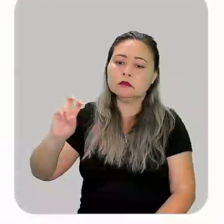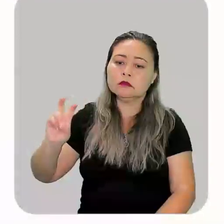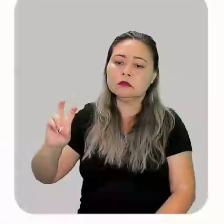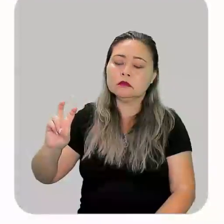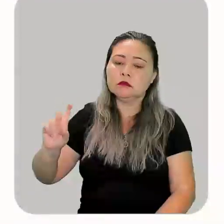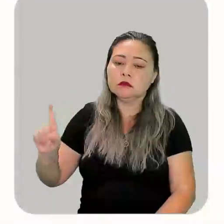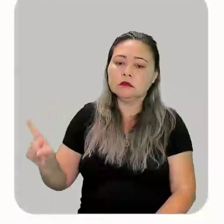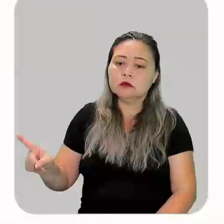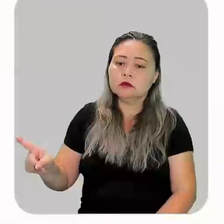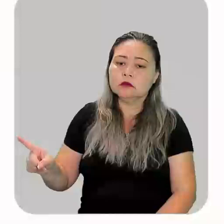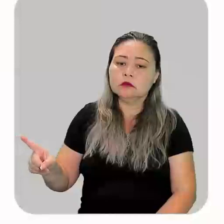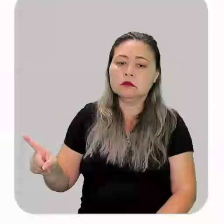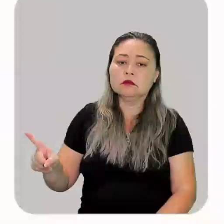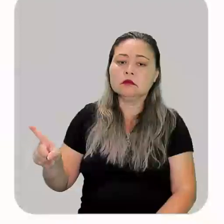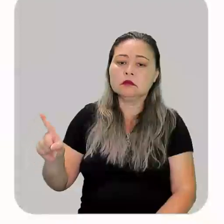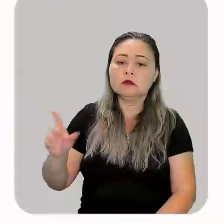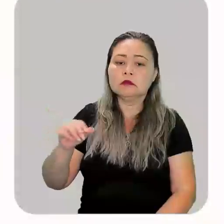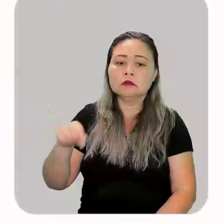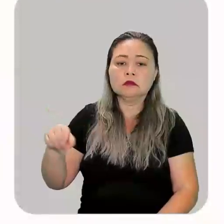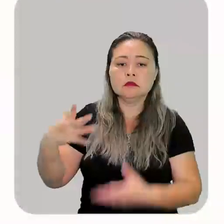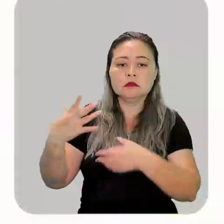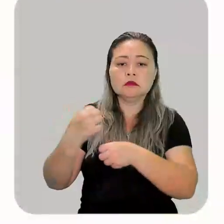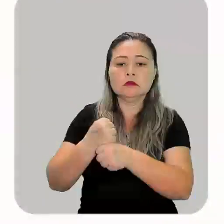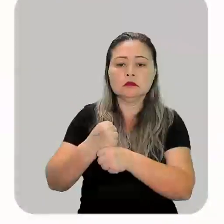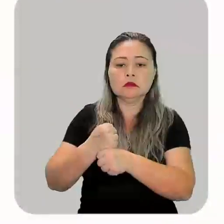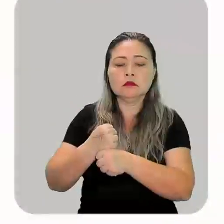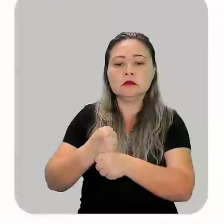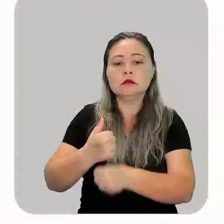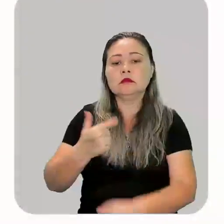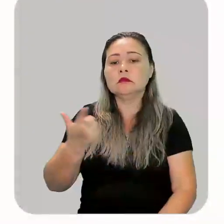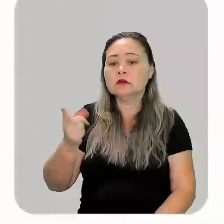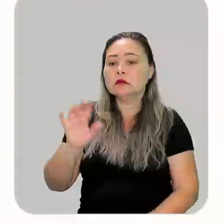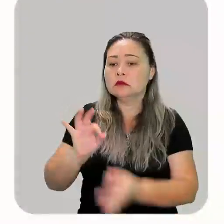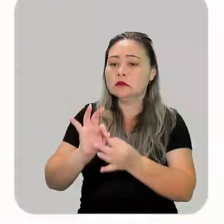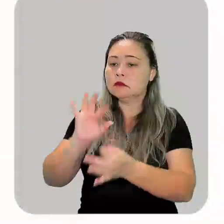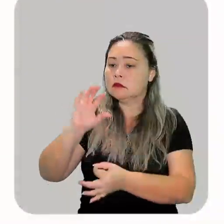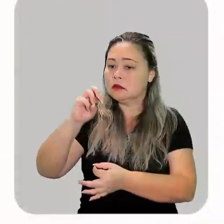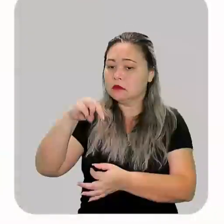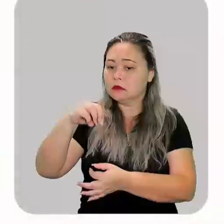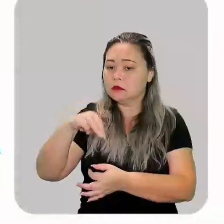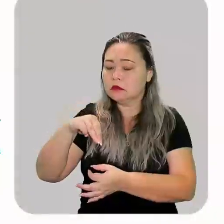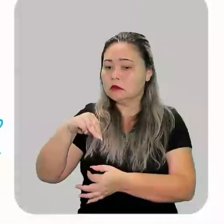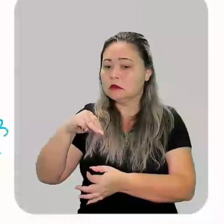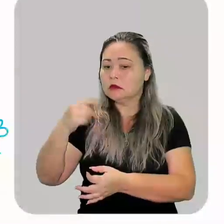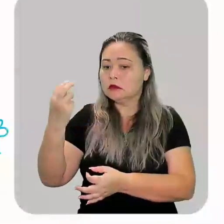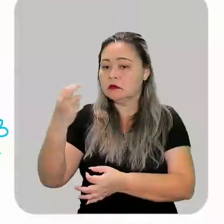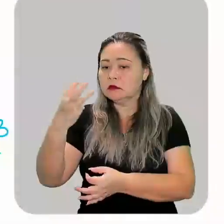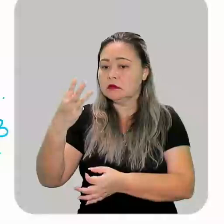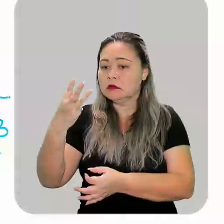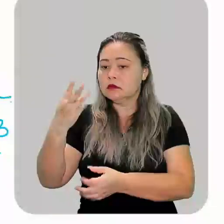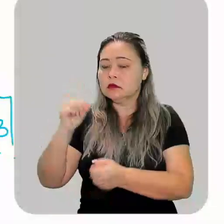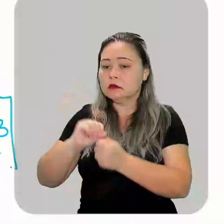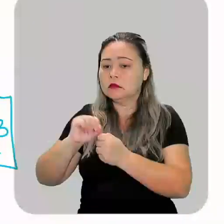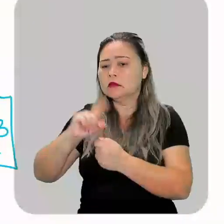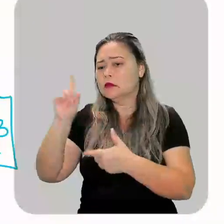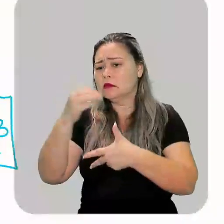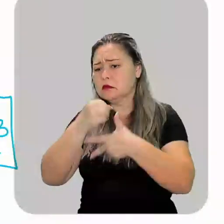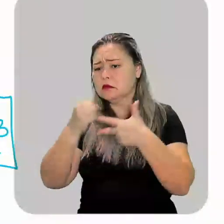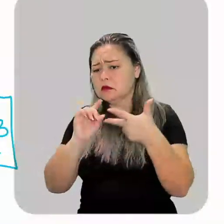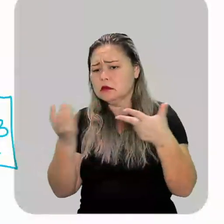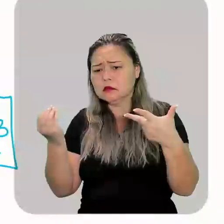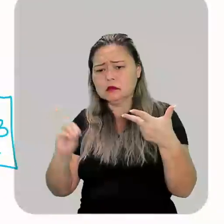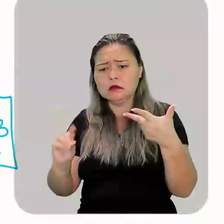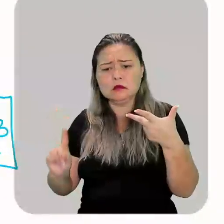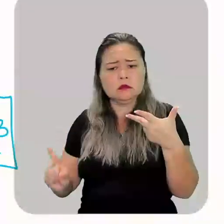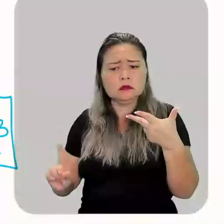405. Isso, olha só, 270 mais 135. Centímetros cúbicos, tá? Isso. Mas aí, você tá lá na prova do Enem, nem se preocupa